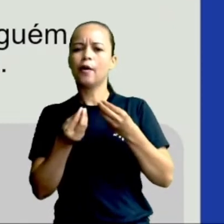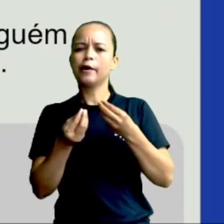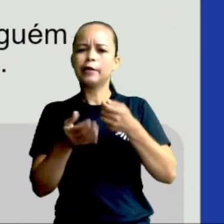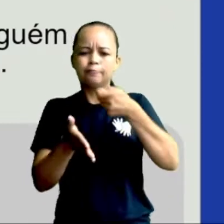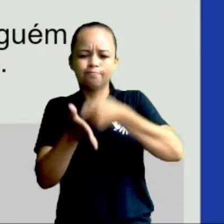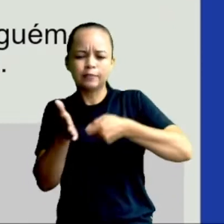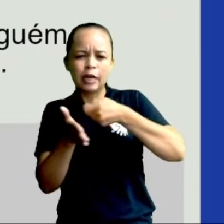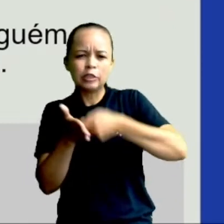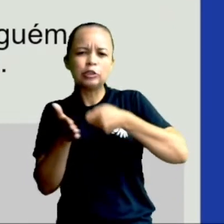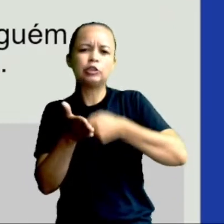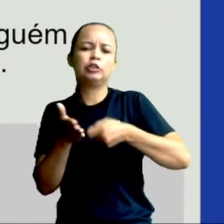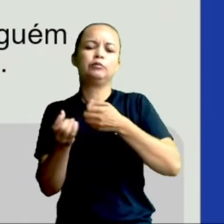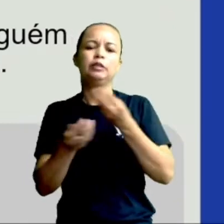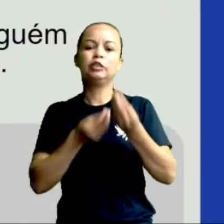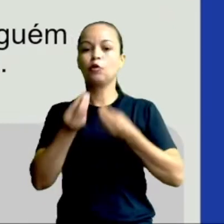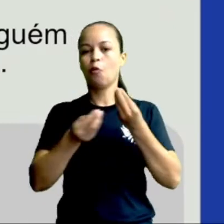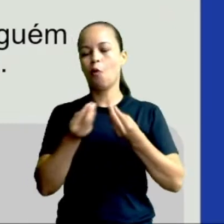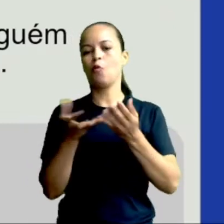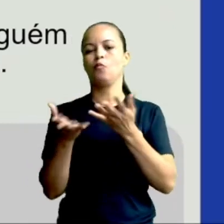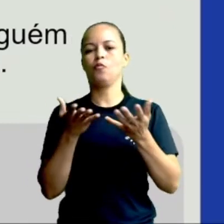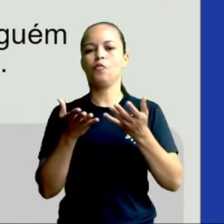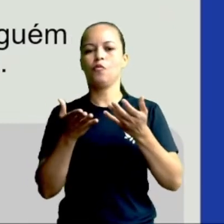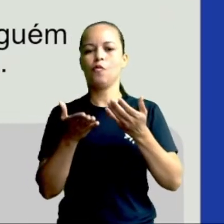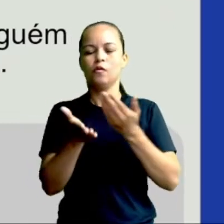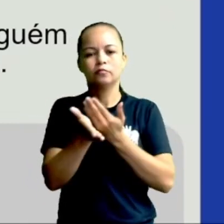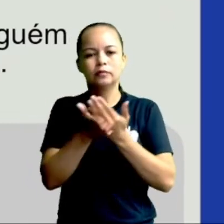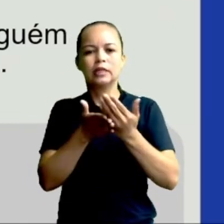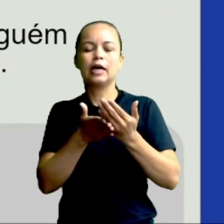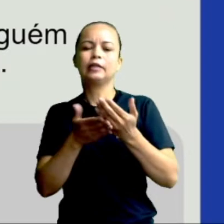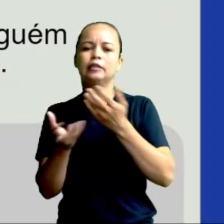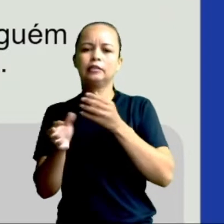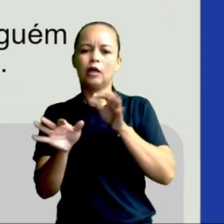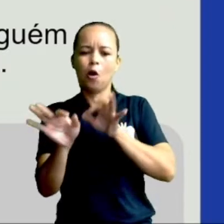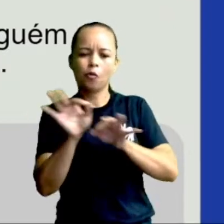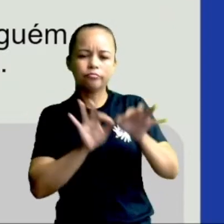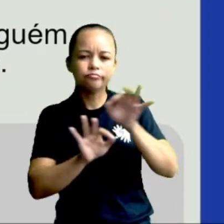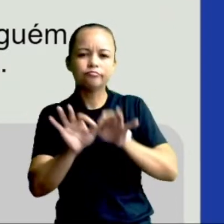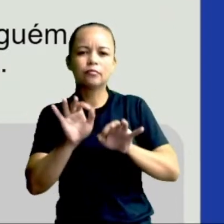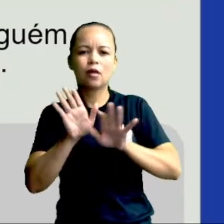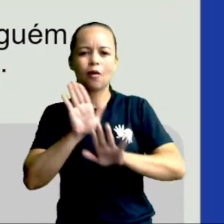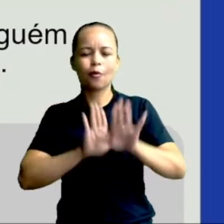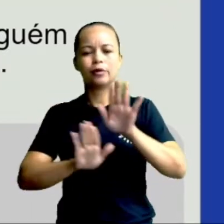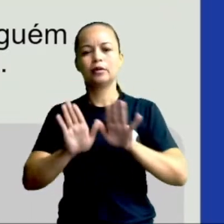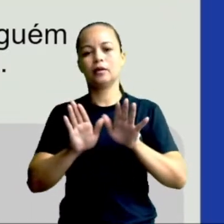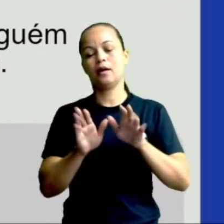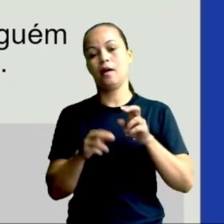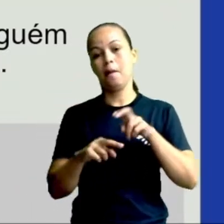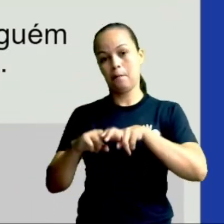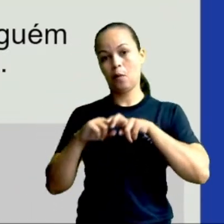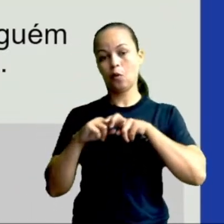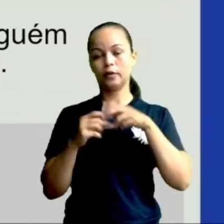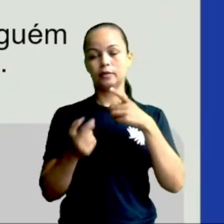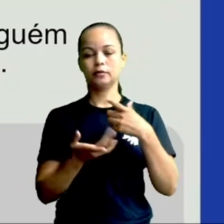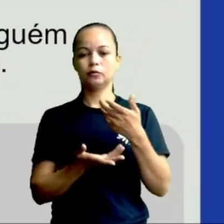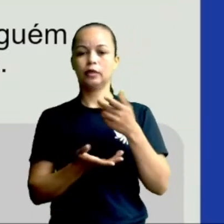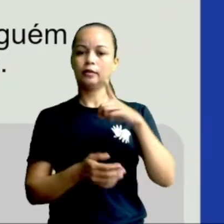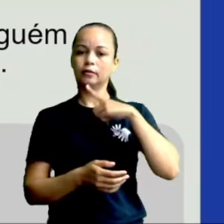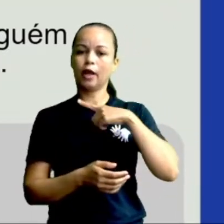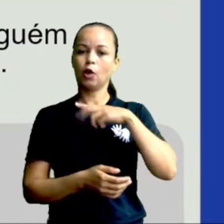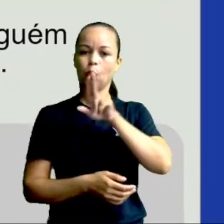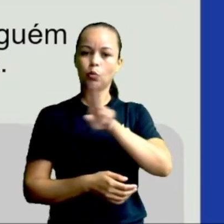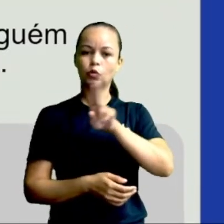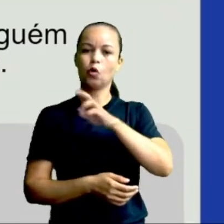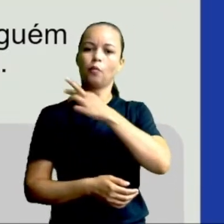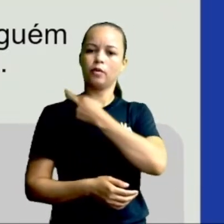regime, né, e formas de funcionar tradicionais, conservadoras, né? Por isso que a gente chama, né, de República